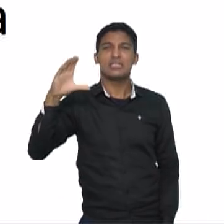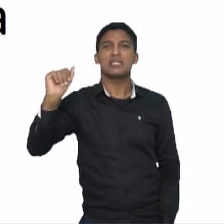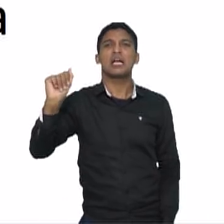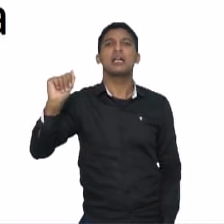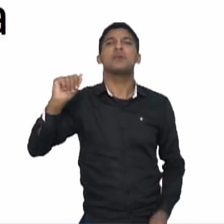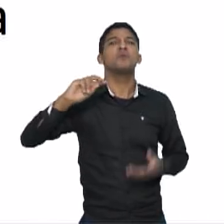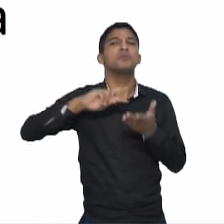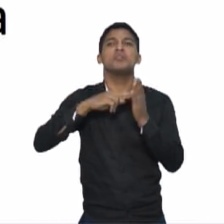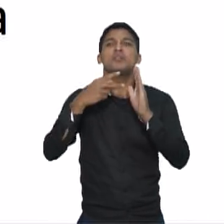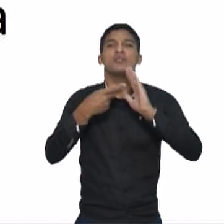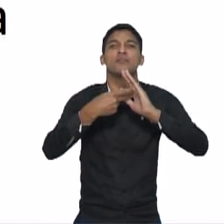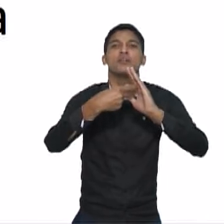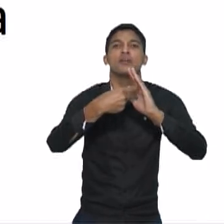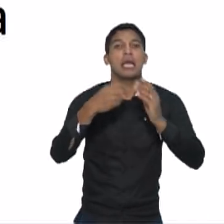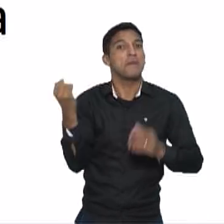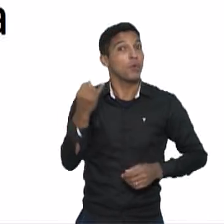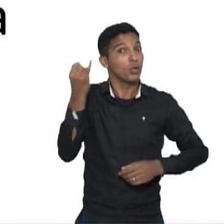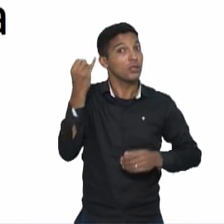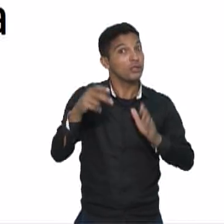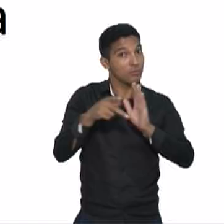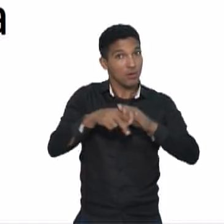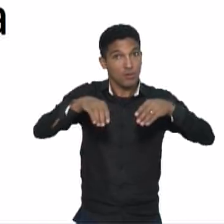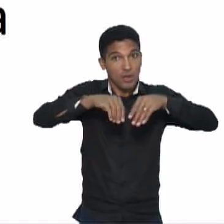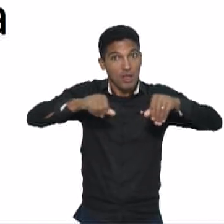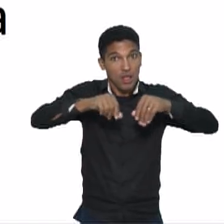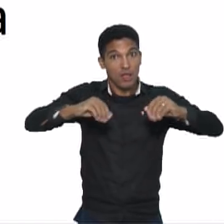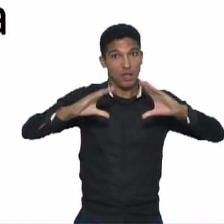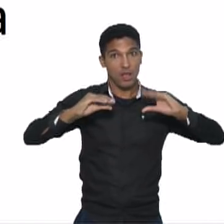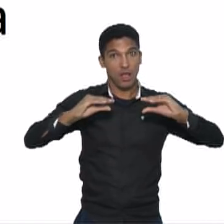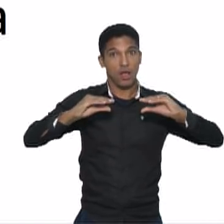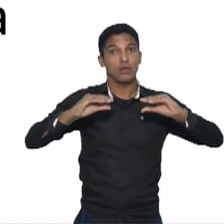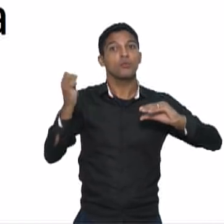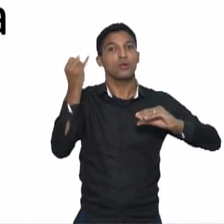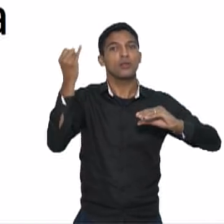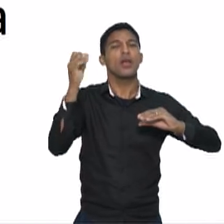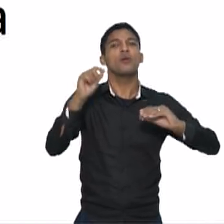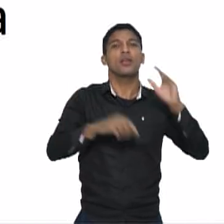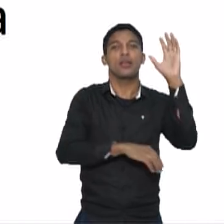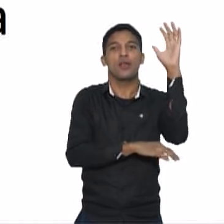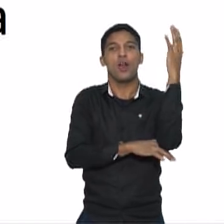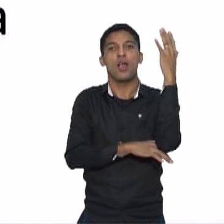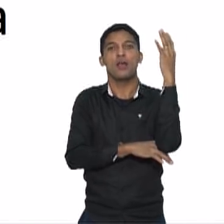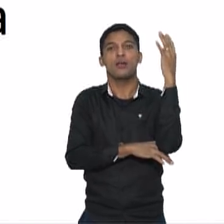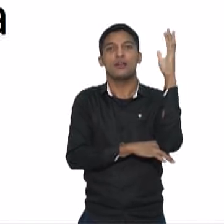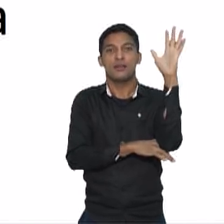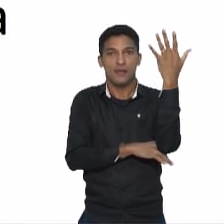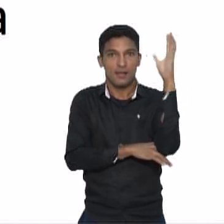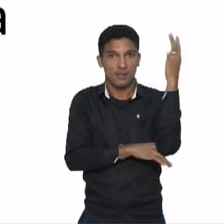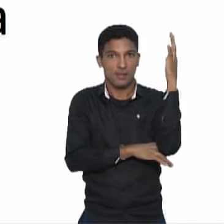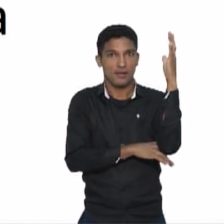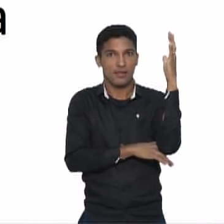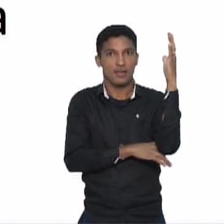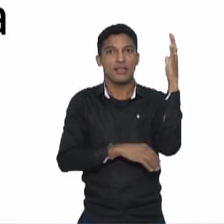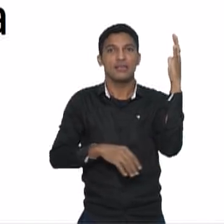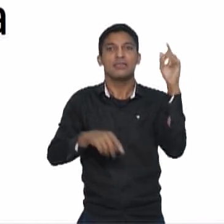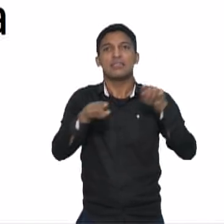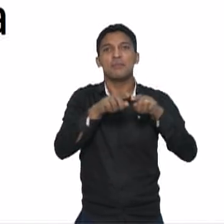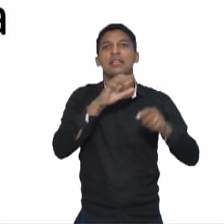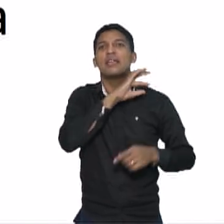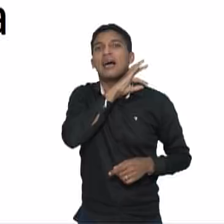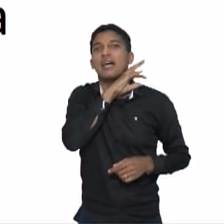matéria orgânica é um composto formado pela decomposição de plantas e animais sem